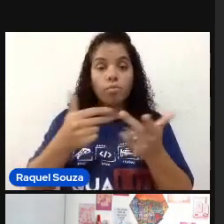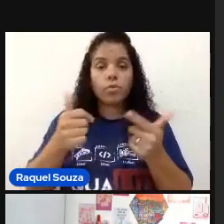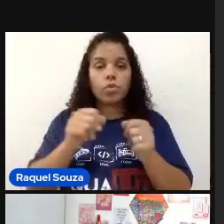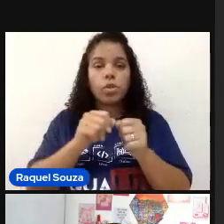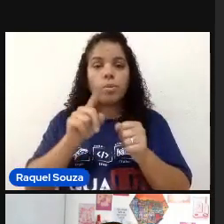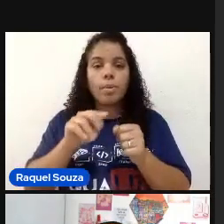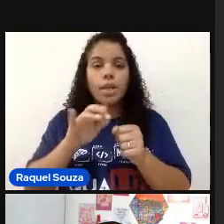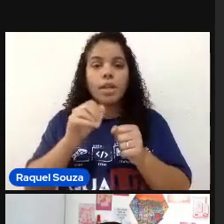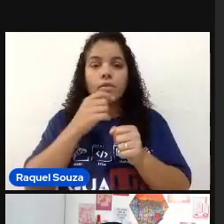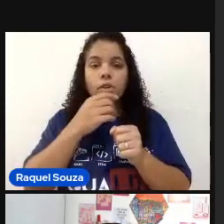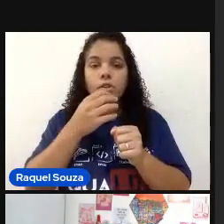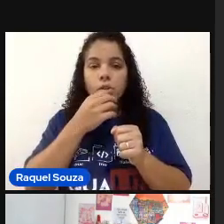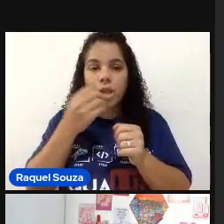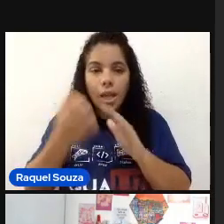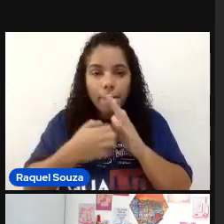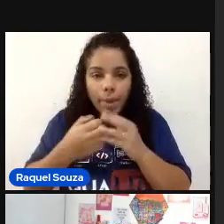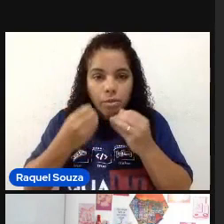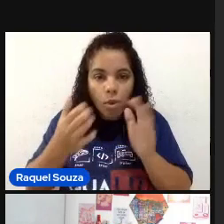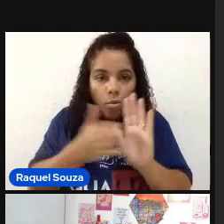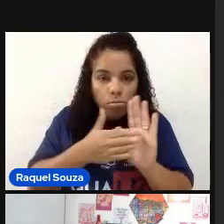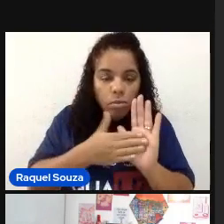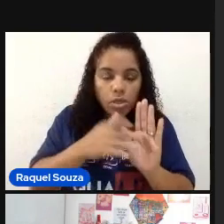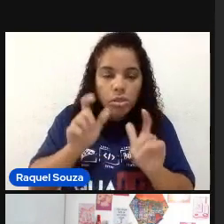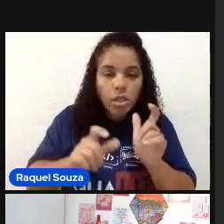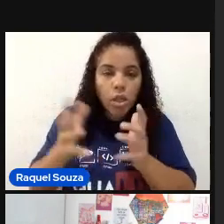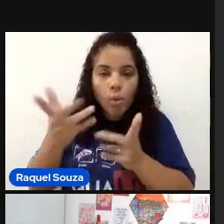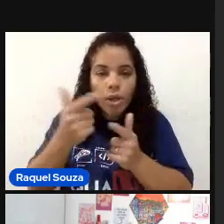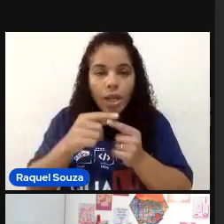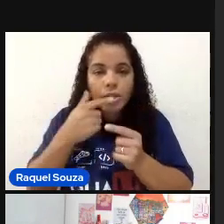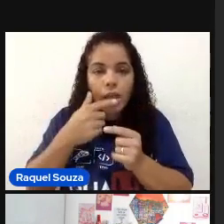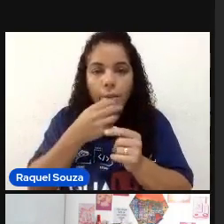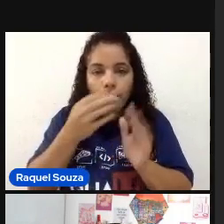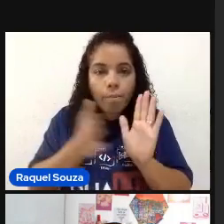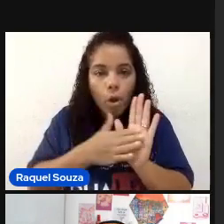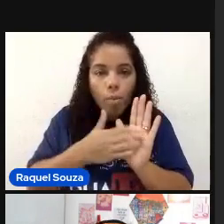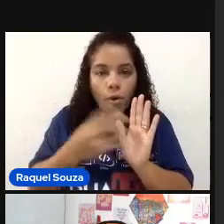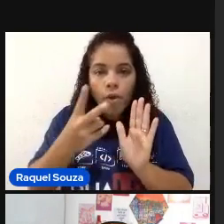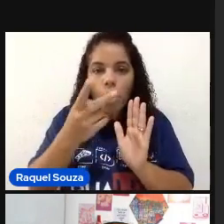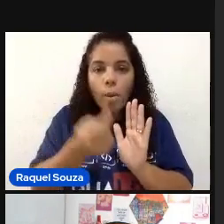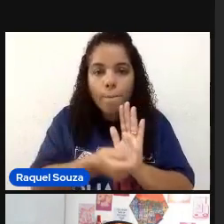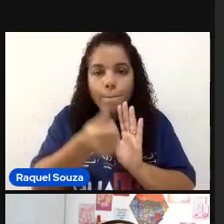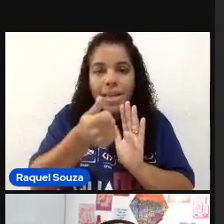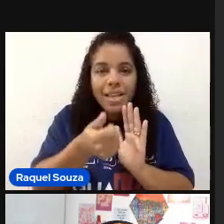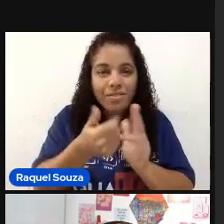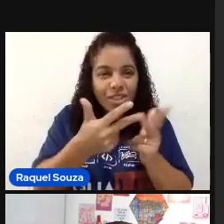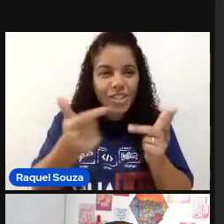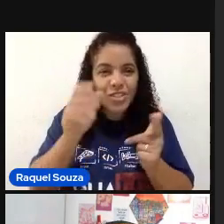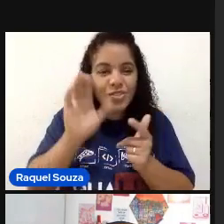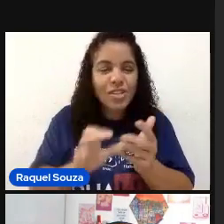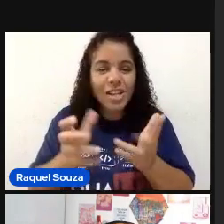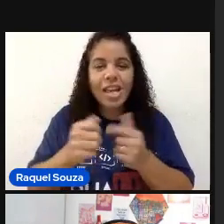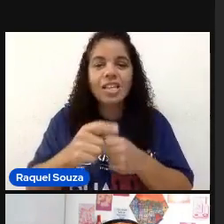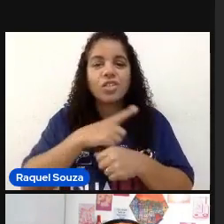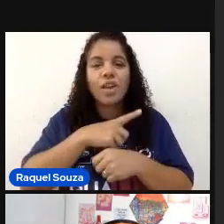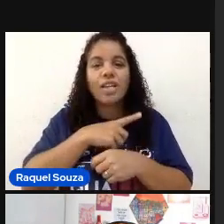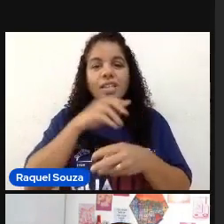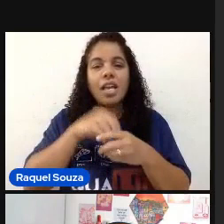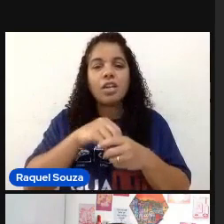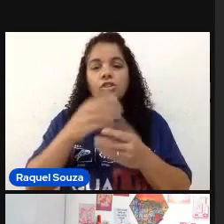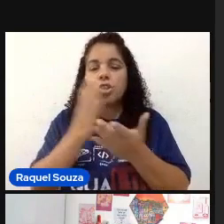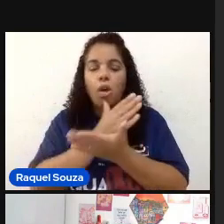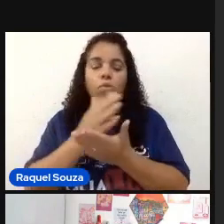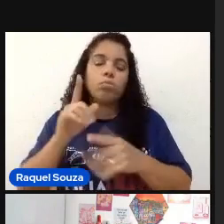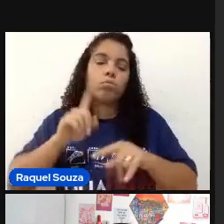empresa proporciona ao cliente, e a proposta de valor é os benefícios que o cliente ele pode esperar de determinados produtos